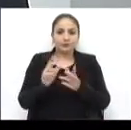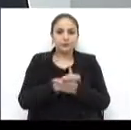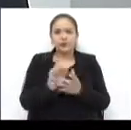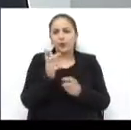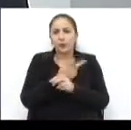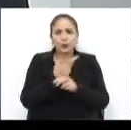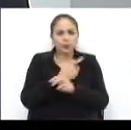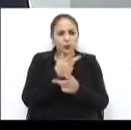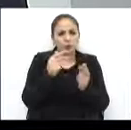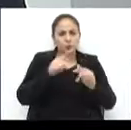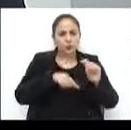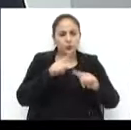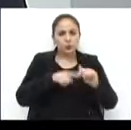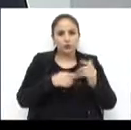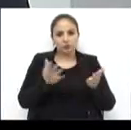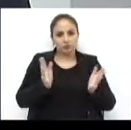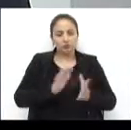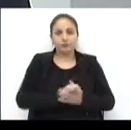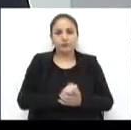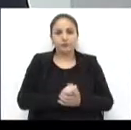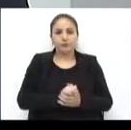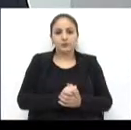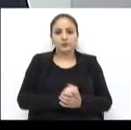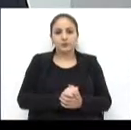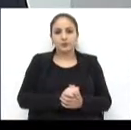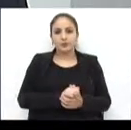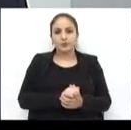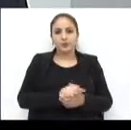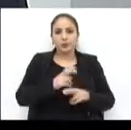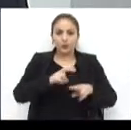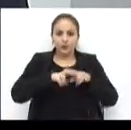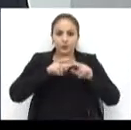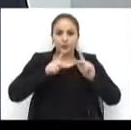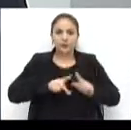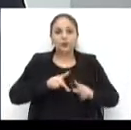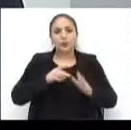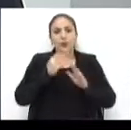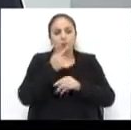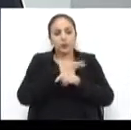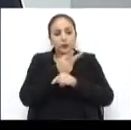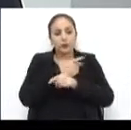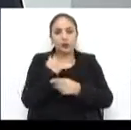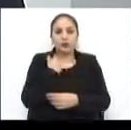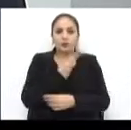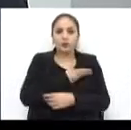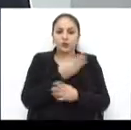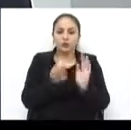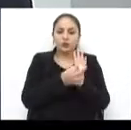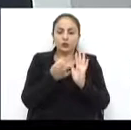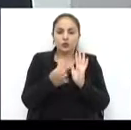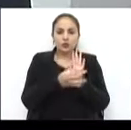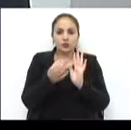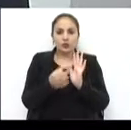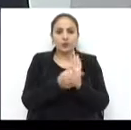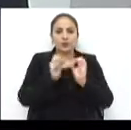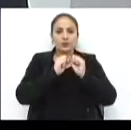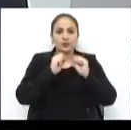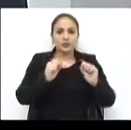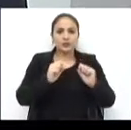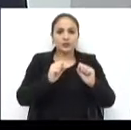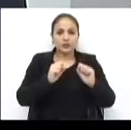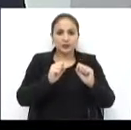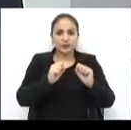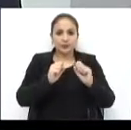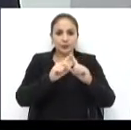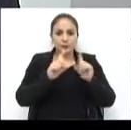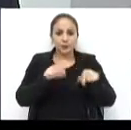de algum produto, enfim. Então, esses comerciantes nos procuraram, nós sugerimos, através de uma indicação à Secretaria de Segurança